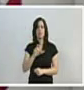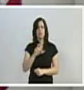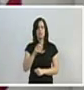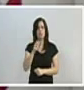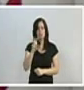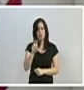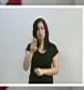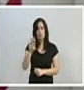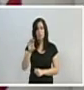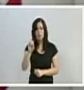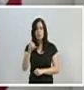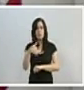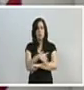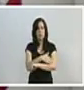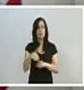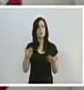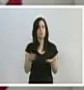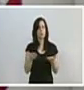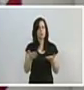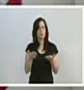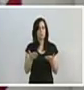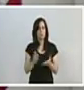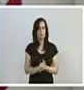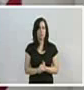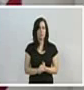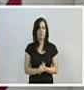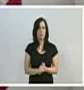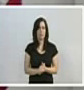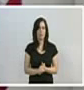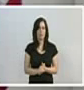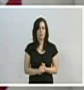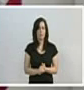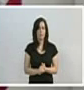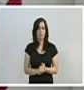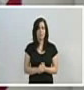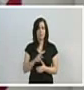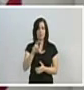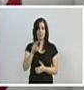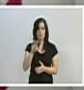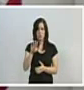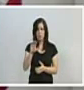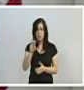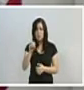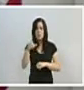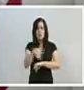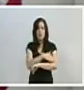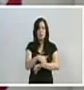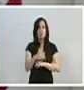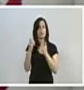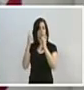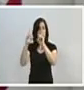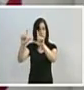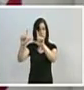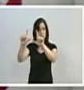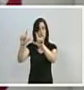540 ruas, hoje, das 546, 540 ruas são